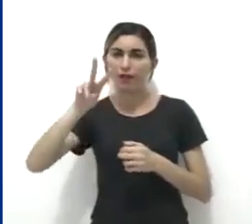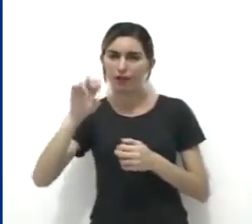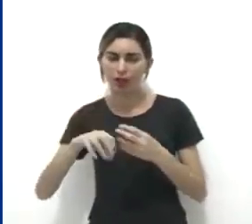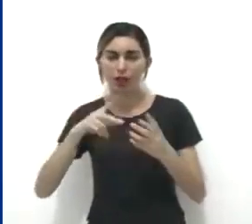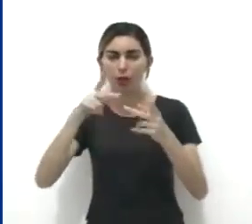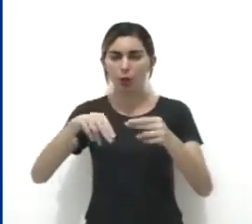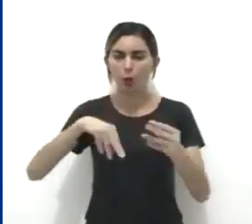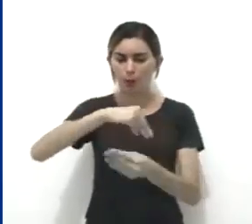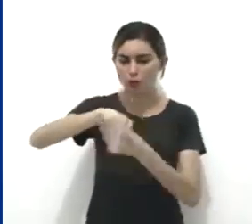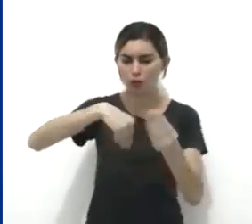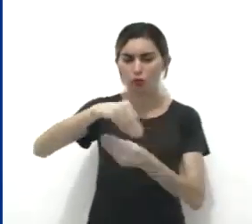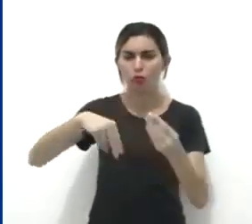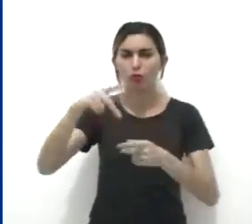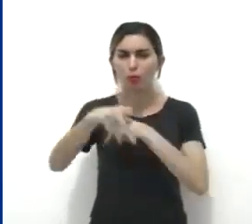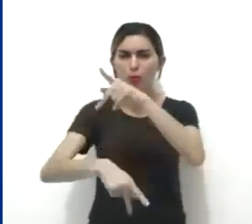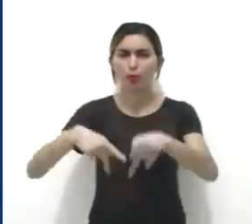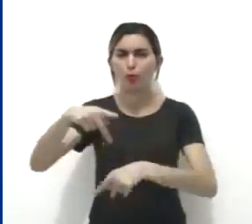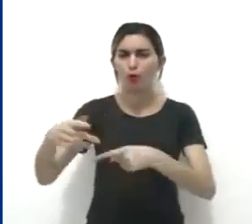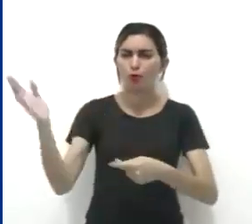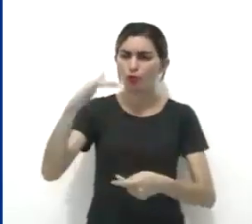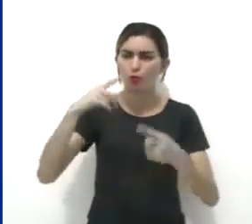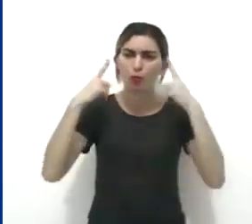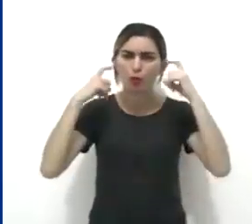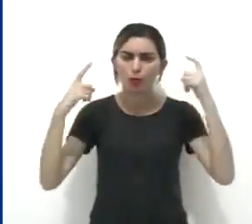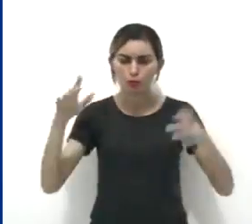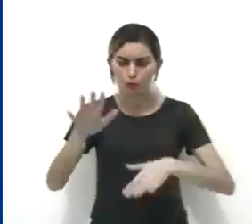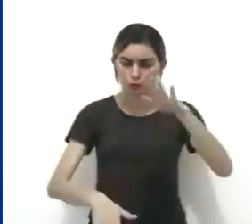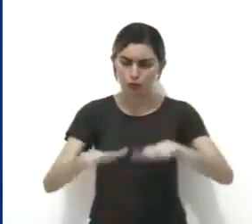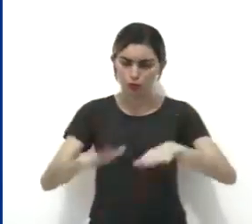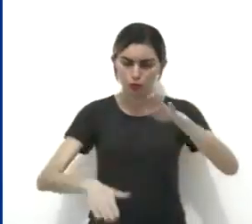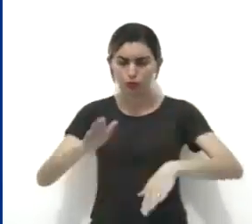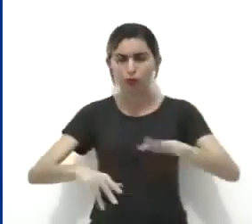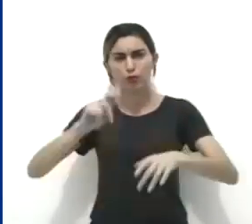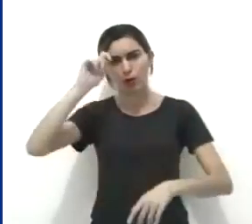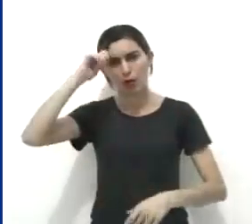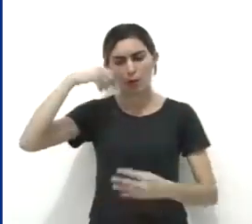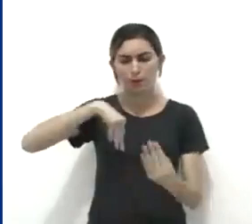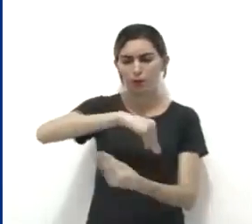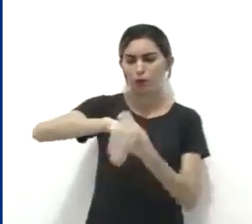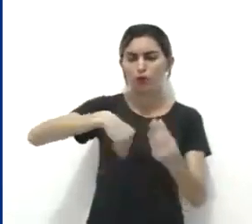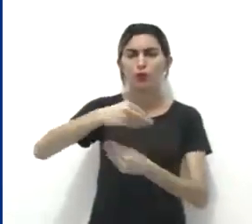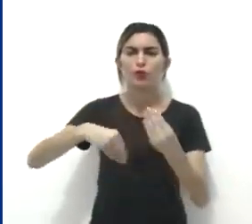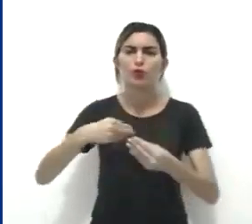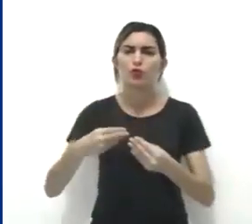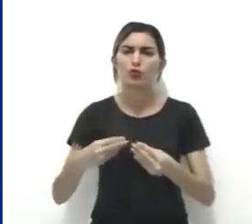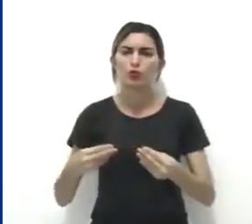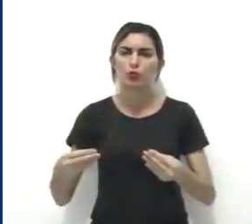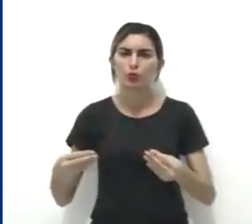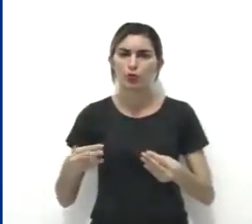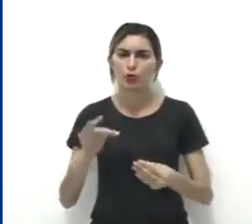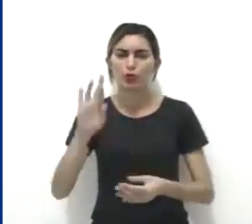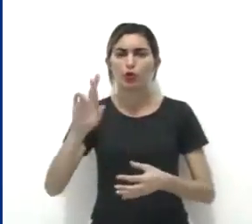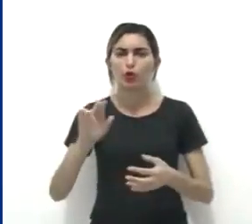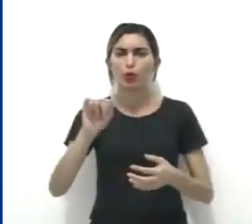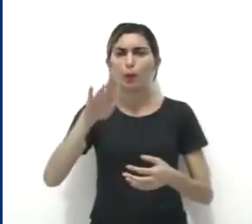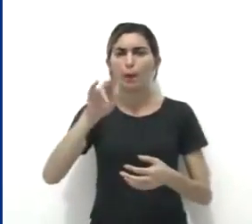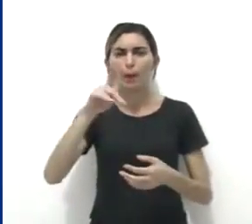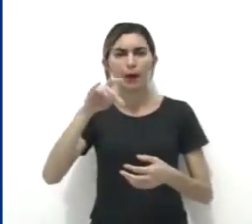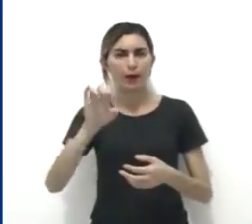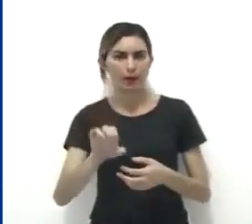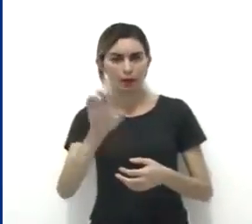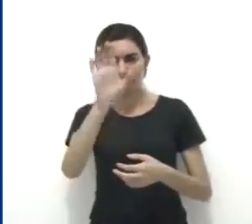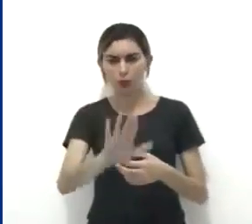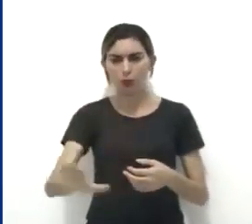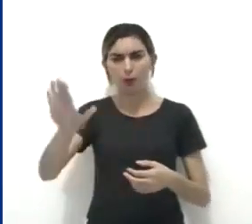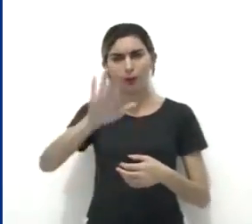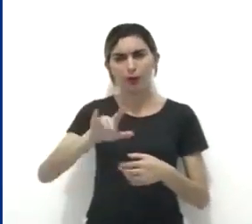dos povos. Traz o som do tambor africano e se mistura com o sopro do trompete europeu. O